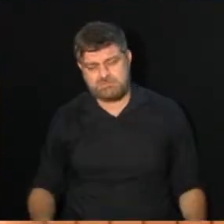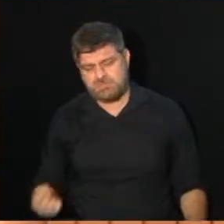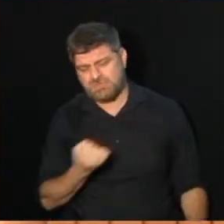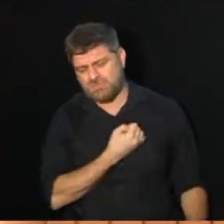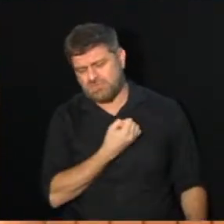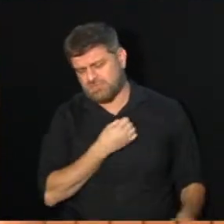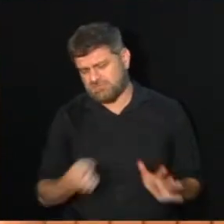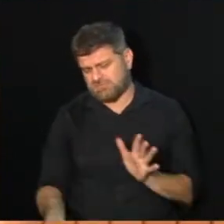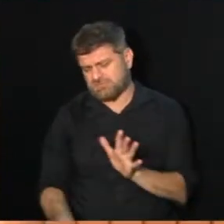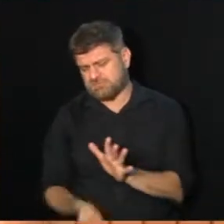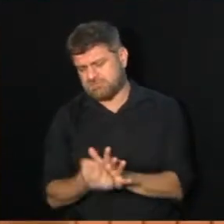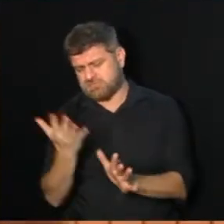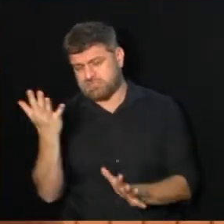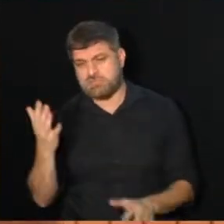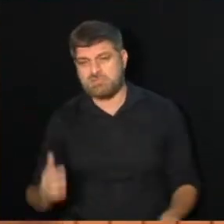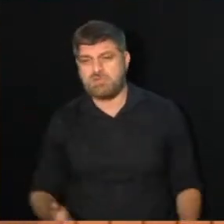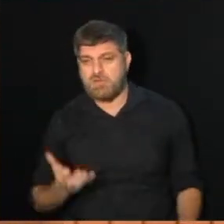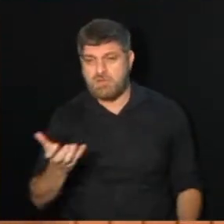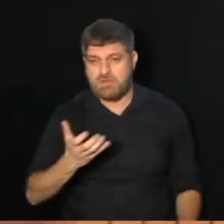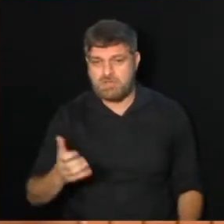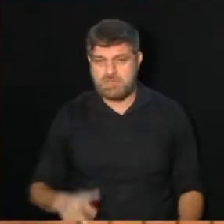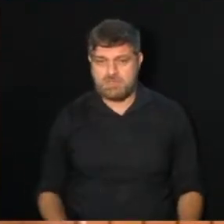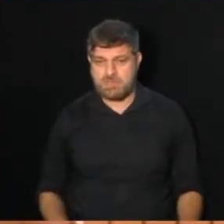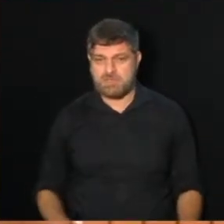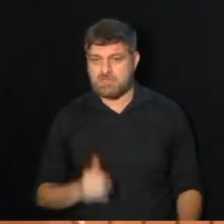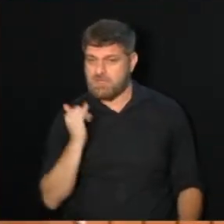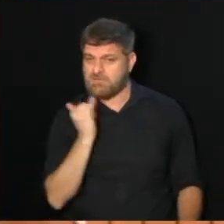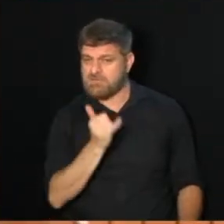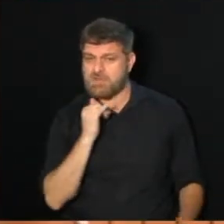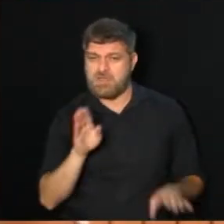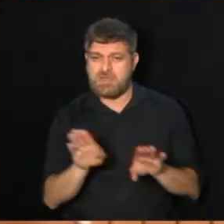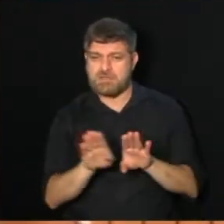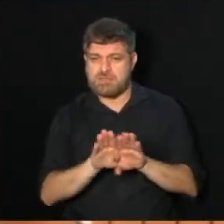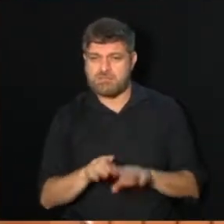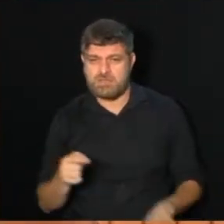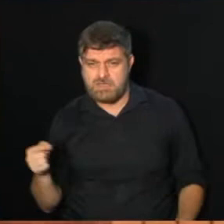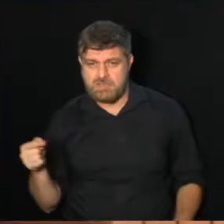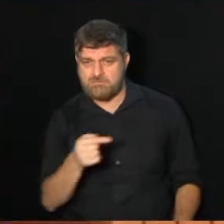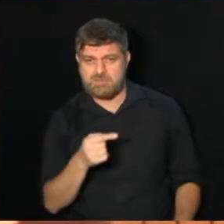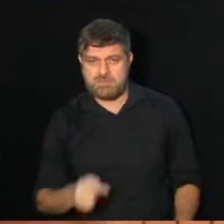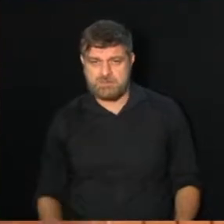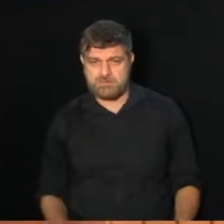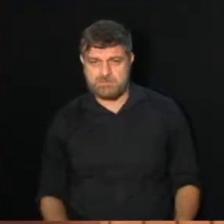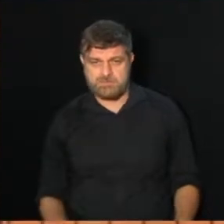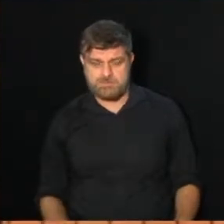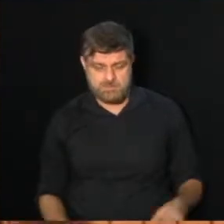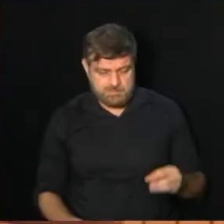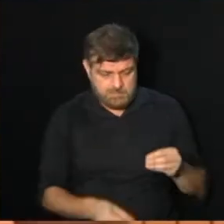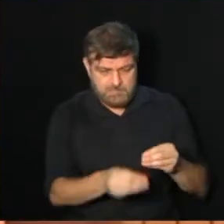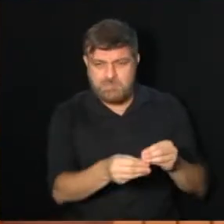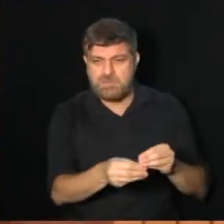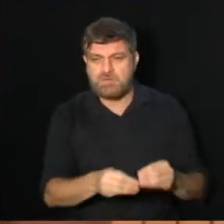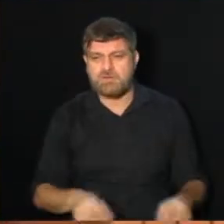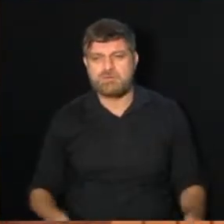o dia todo. Então, eu queria só pontuar isso, dizer também que a colaboração que foi dada pelo